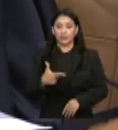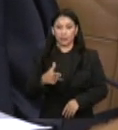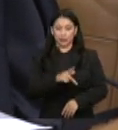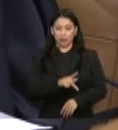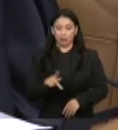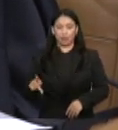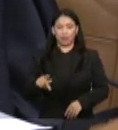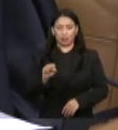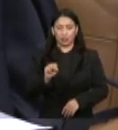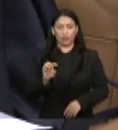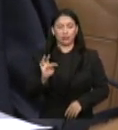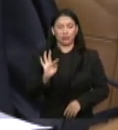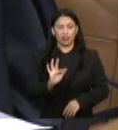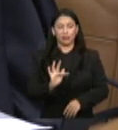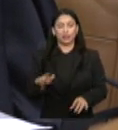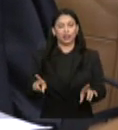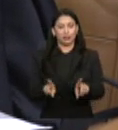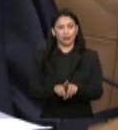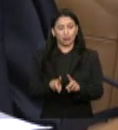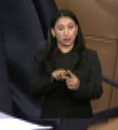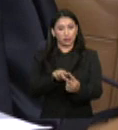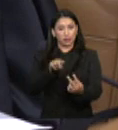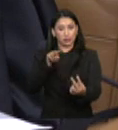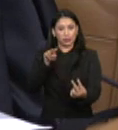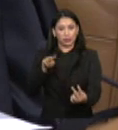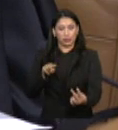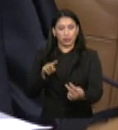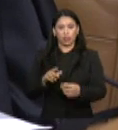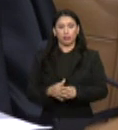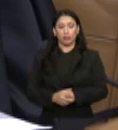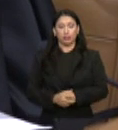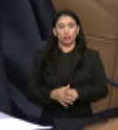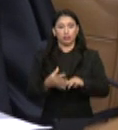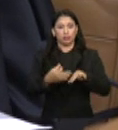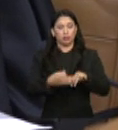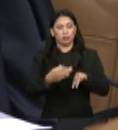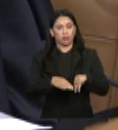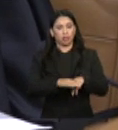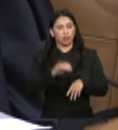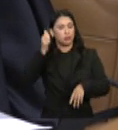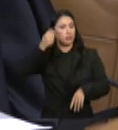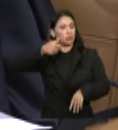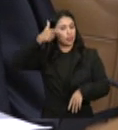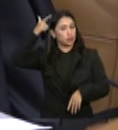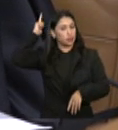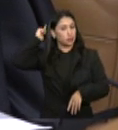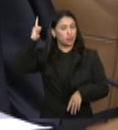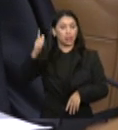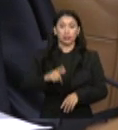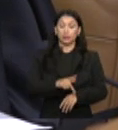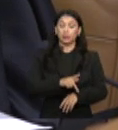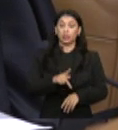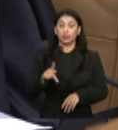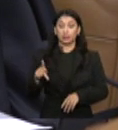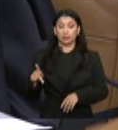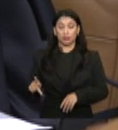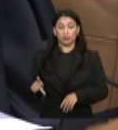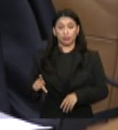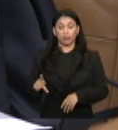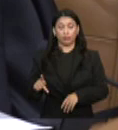deste tribunal também virtualmente Ministro Alexandre de Moraes presidente